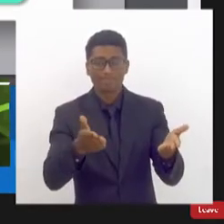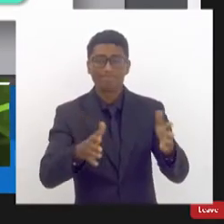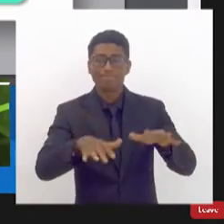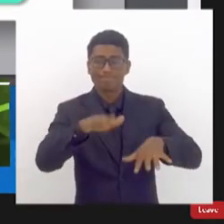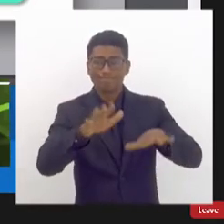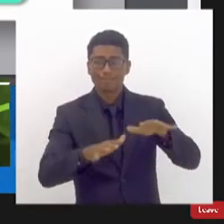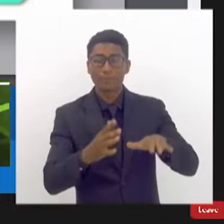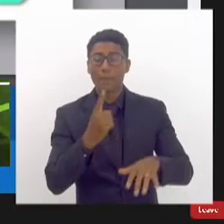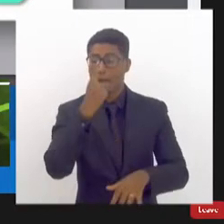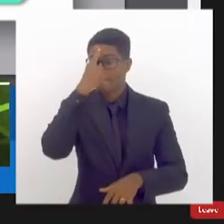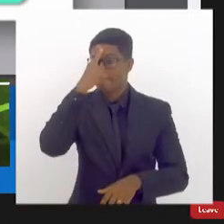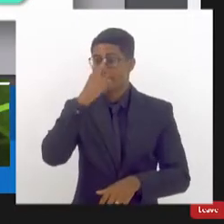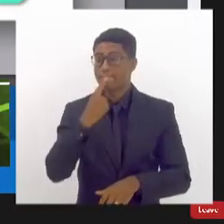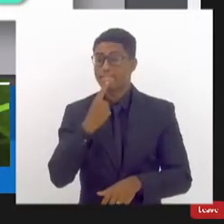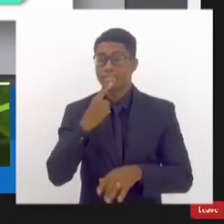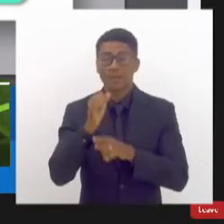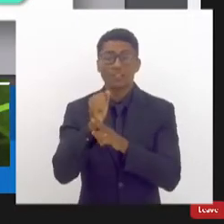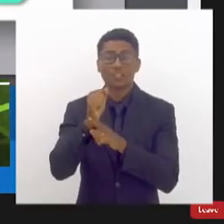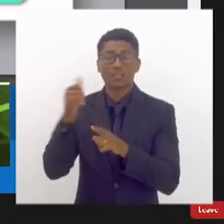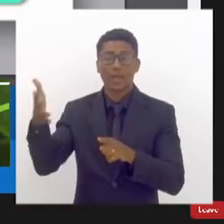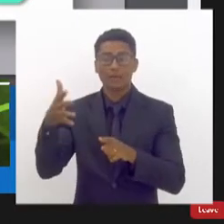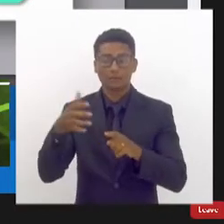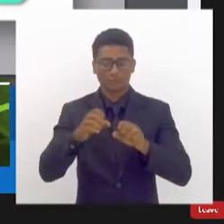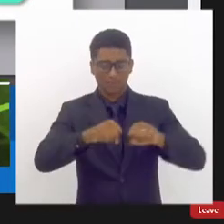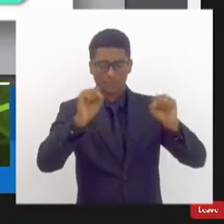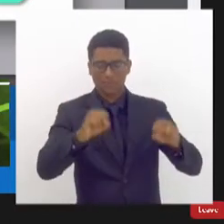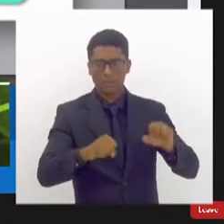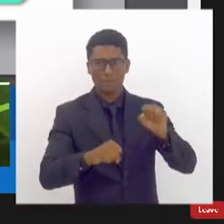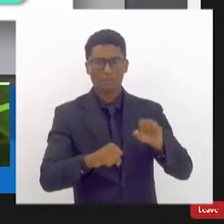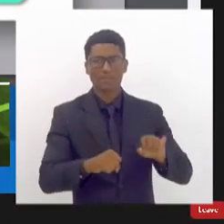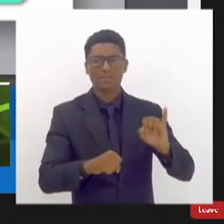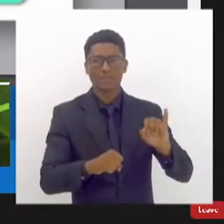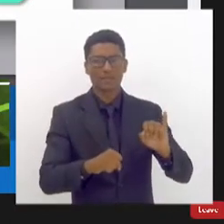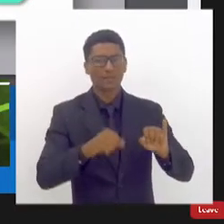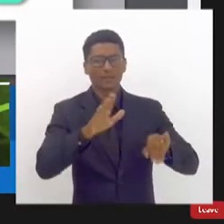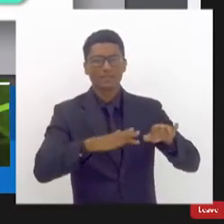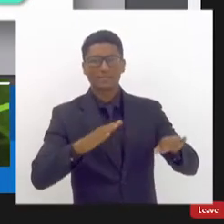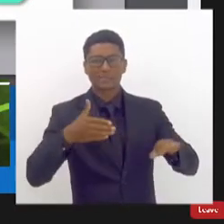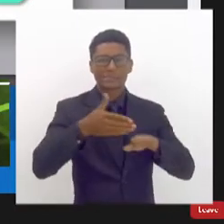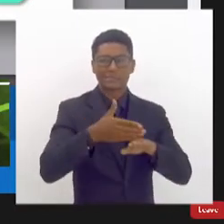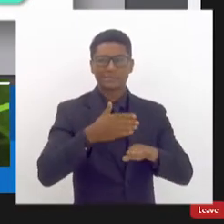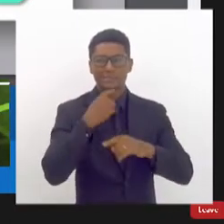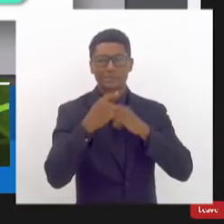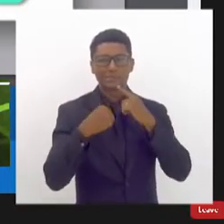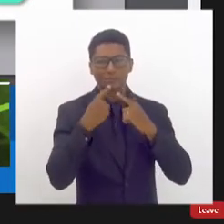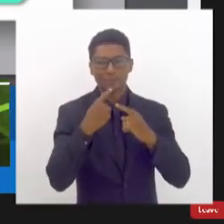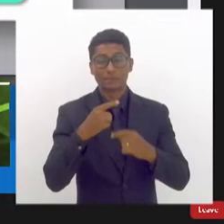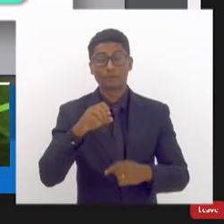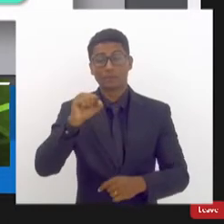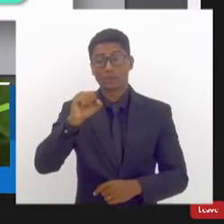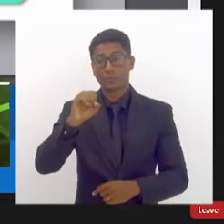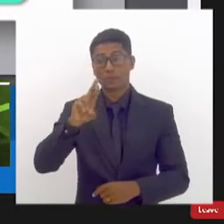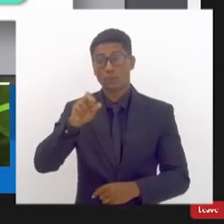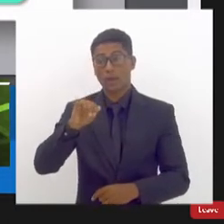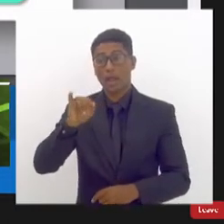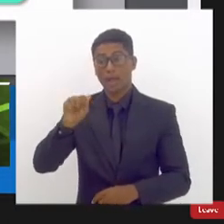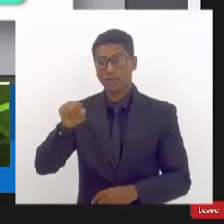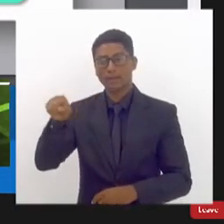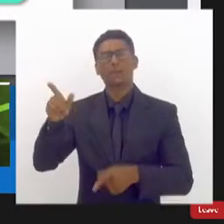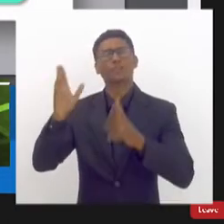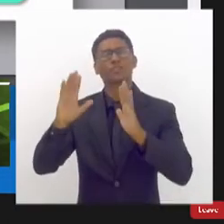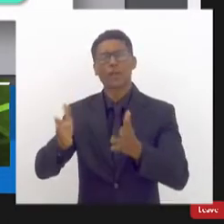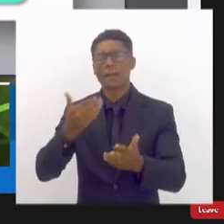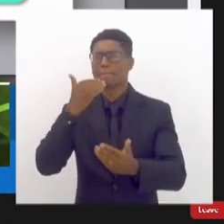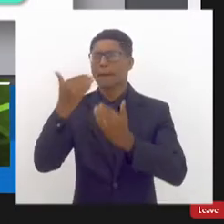o seu trato no sistema SEI para atender. Soraya já fez várias solicitações para que esse